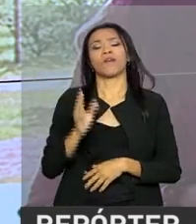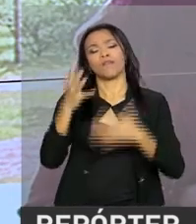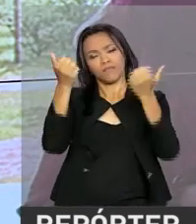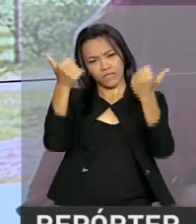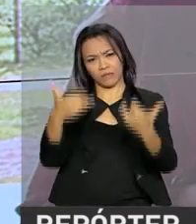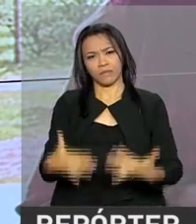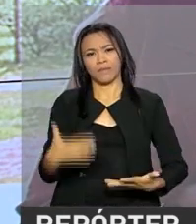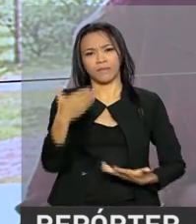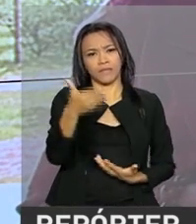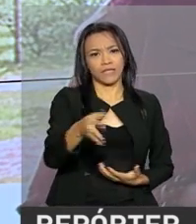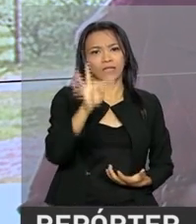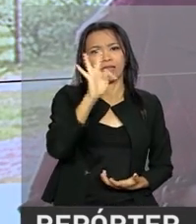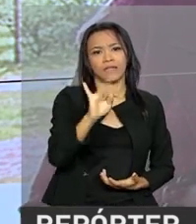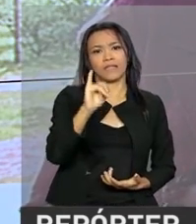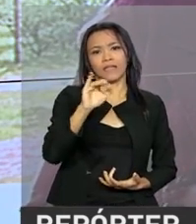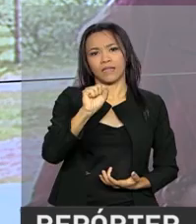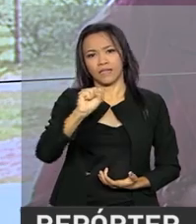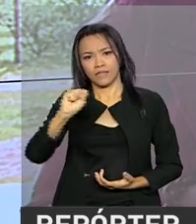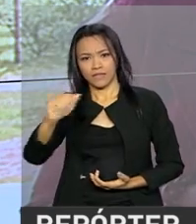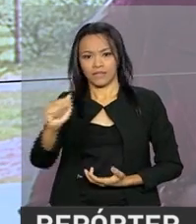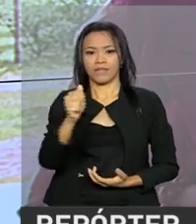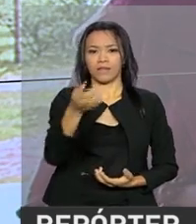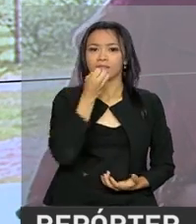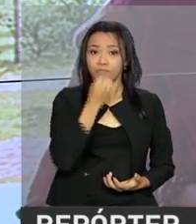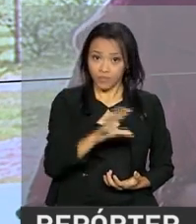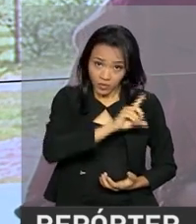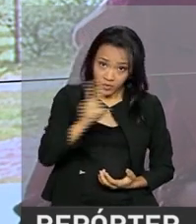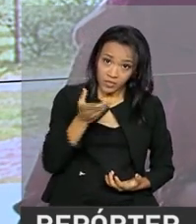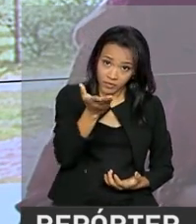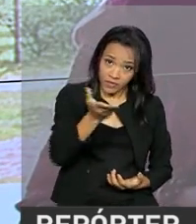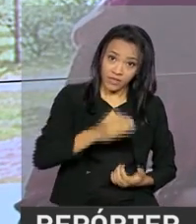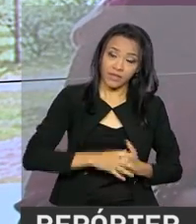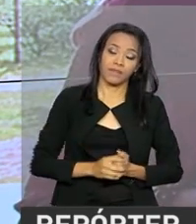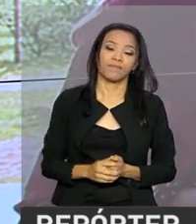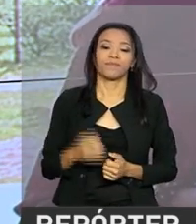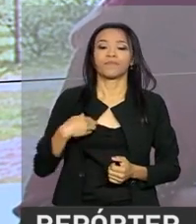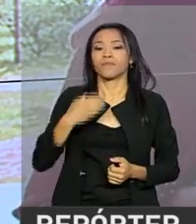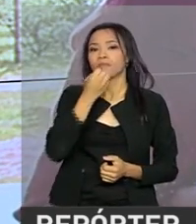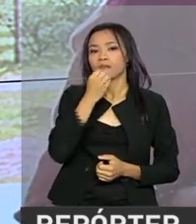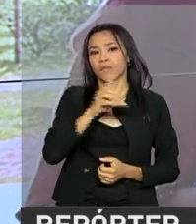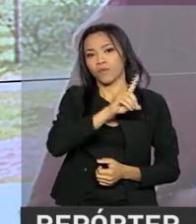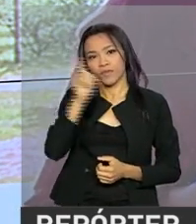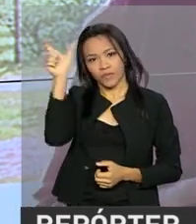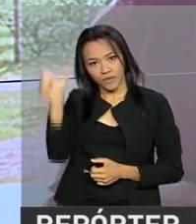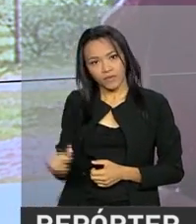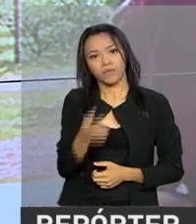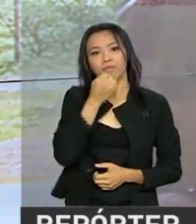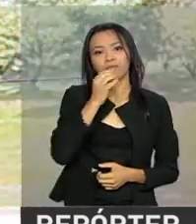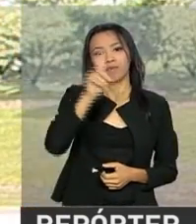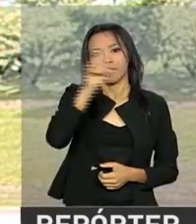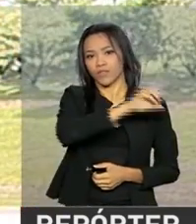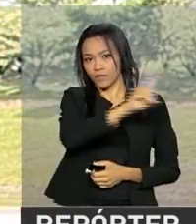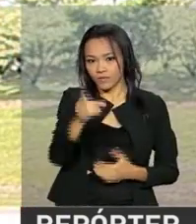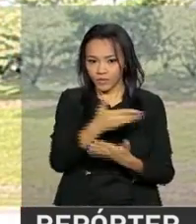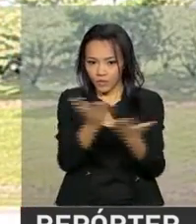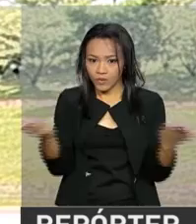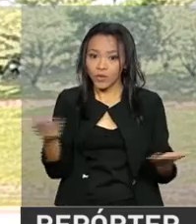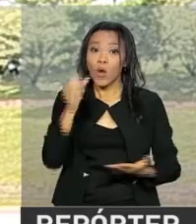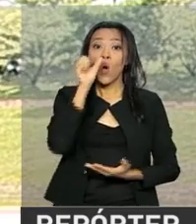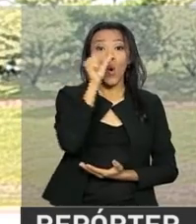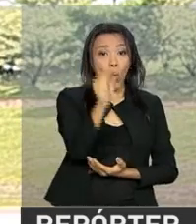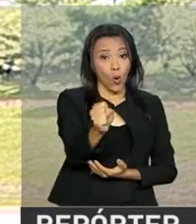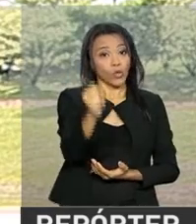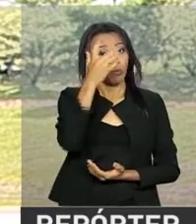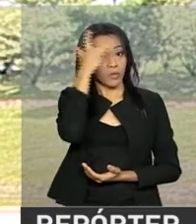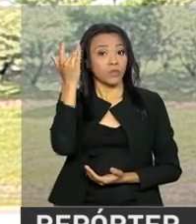com Thaísa Dias. Oi, Thaísa, bom dia para você. Bom dia, Renata. Bom dia a todos. 8 pessoas morreram por